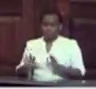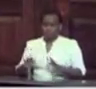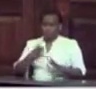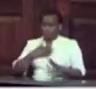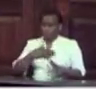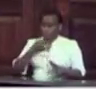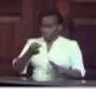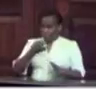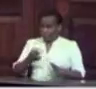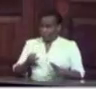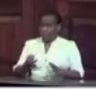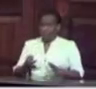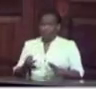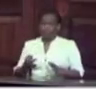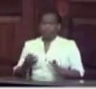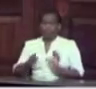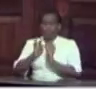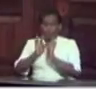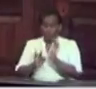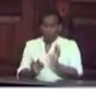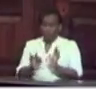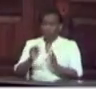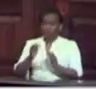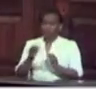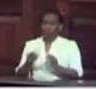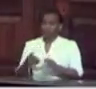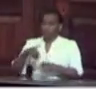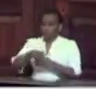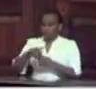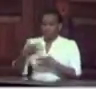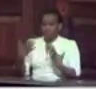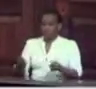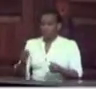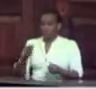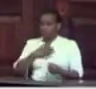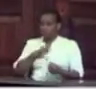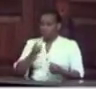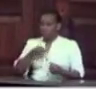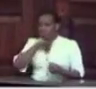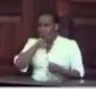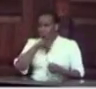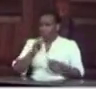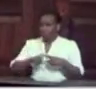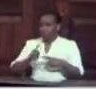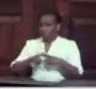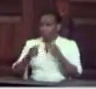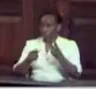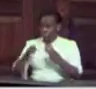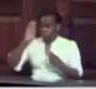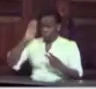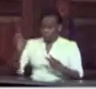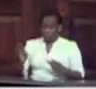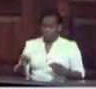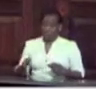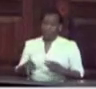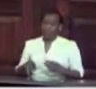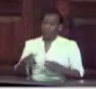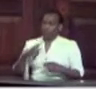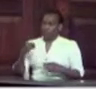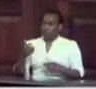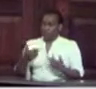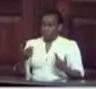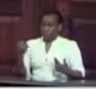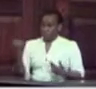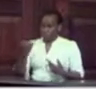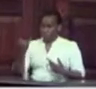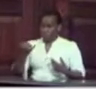ponto de vista, o texto votado é insatisfatório, é ruim, por duas principais razões. Reconheço avanços importantes no texto